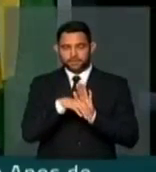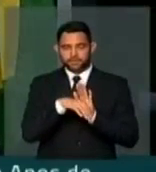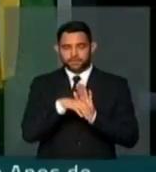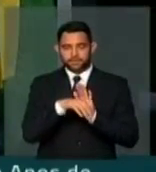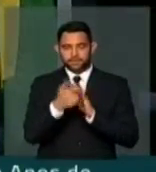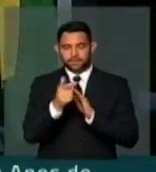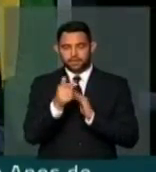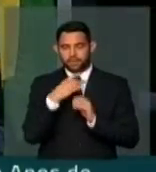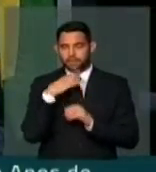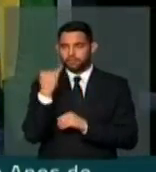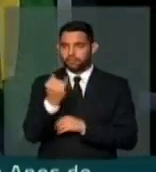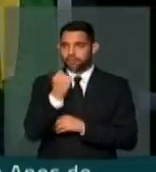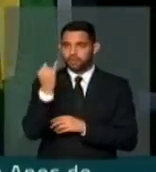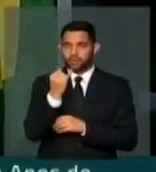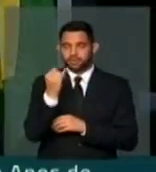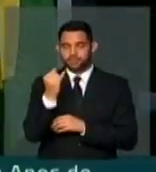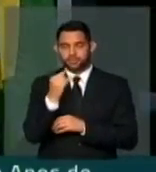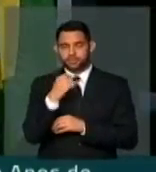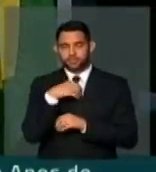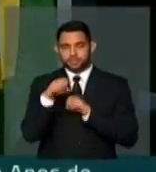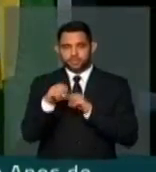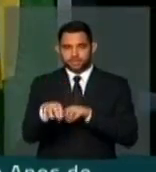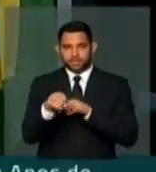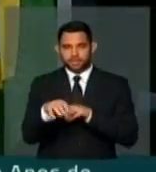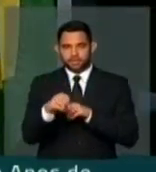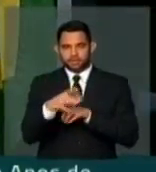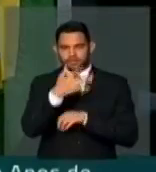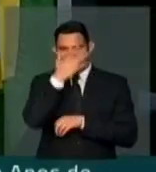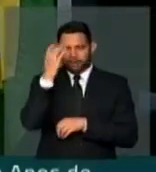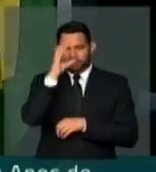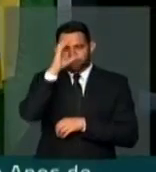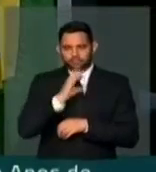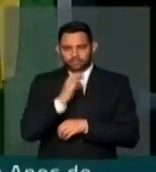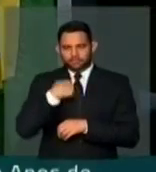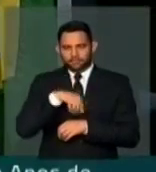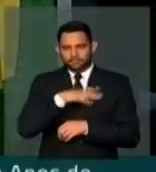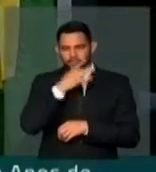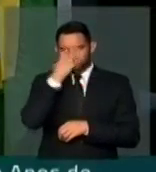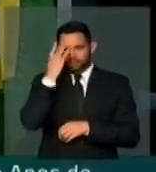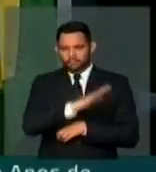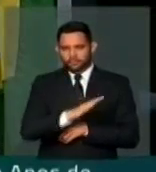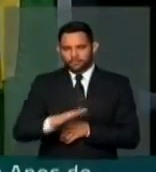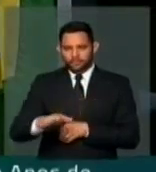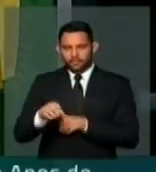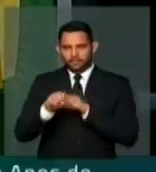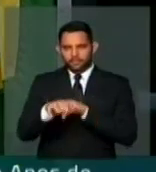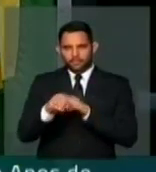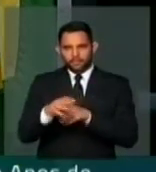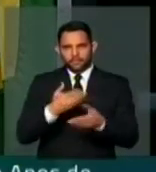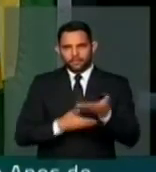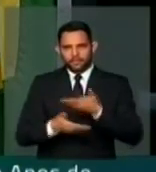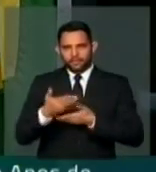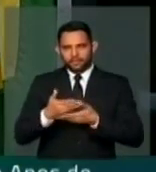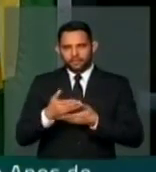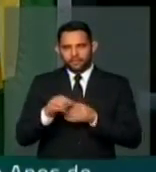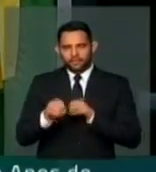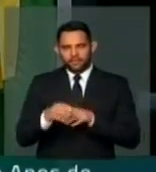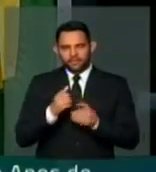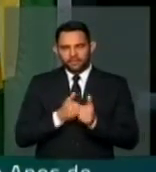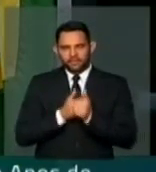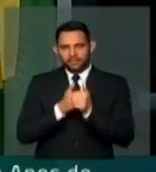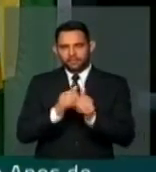né, não são importantes na formação da cidadania. Uma educação que leve